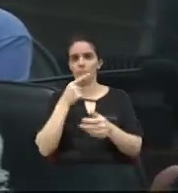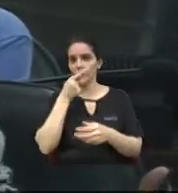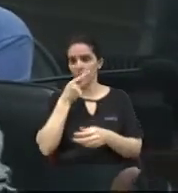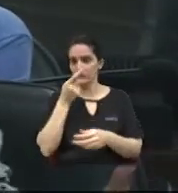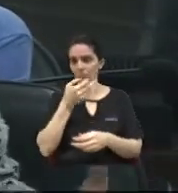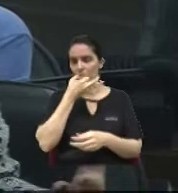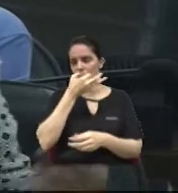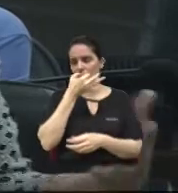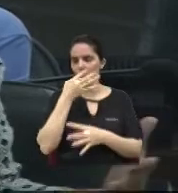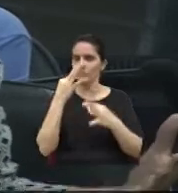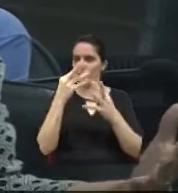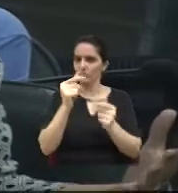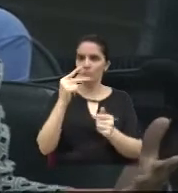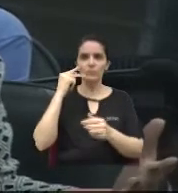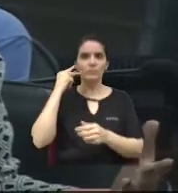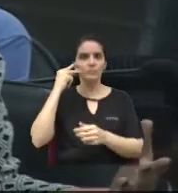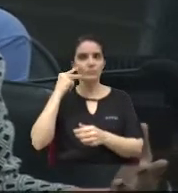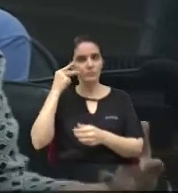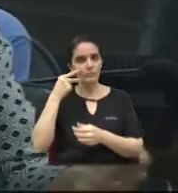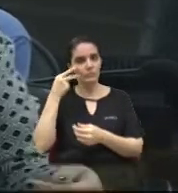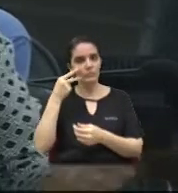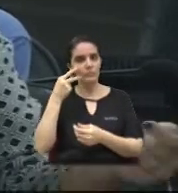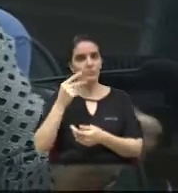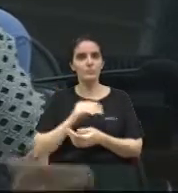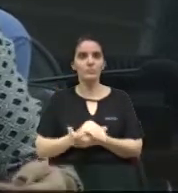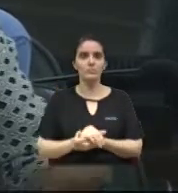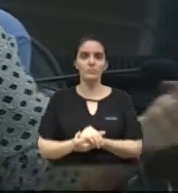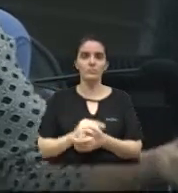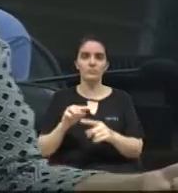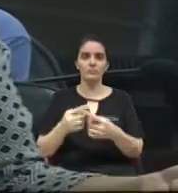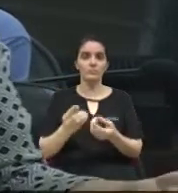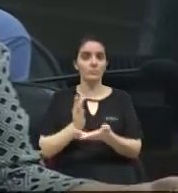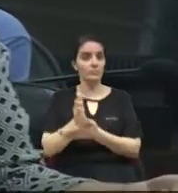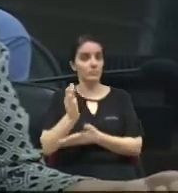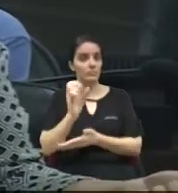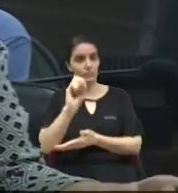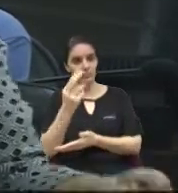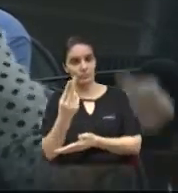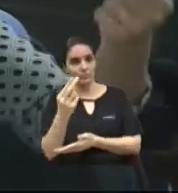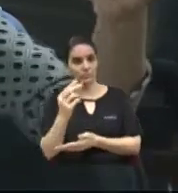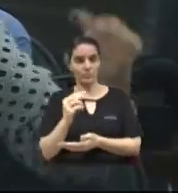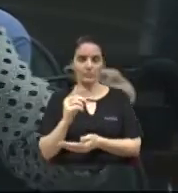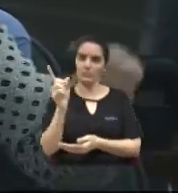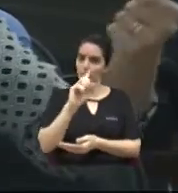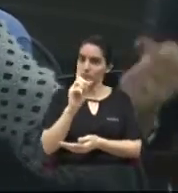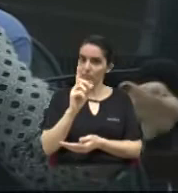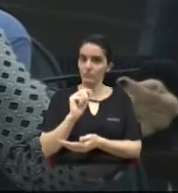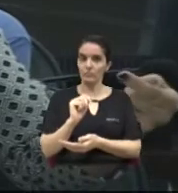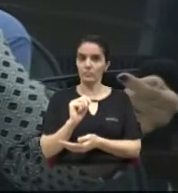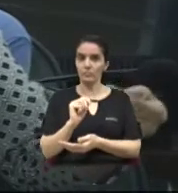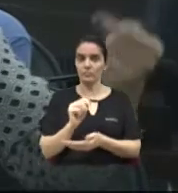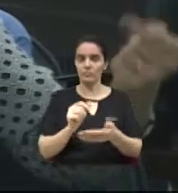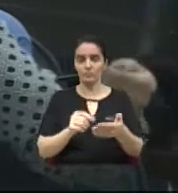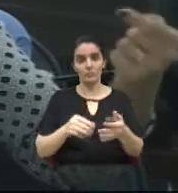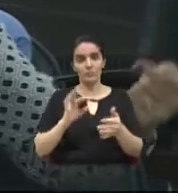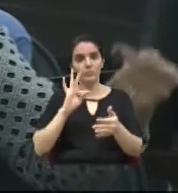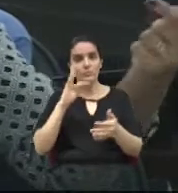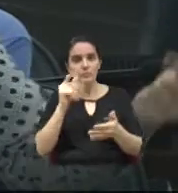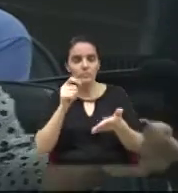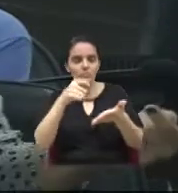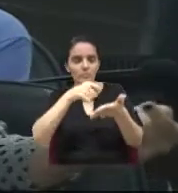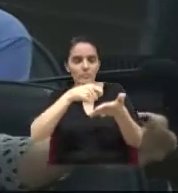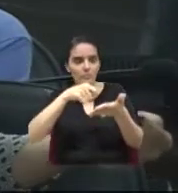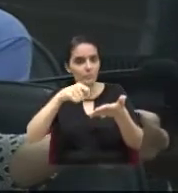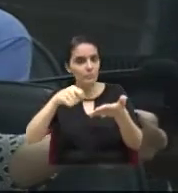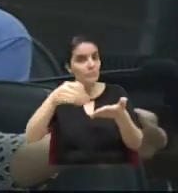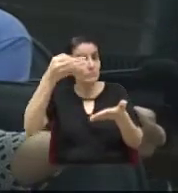todos que aqui assim fazem, mas o que está sendo aprovado ou não é o objeto literal daquilo que está no